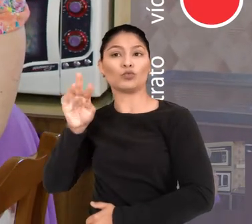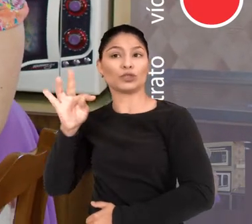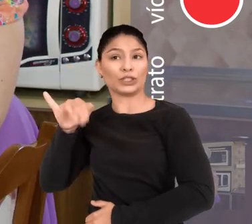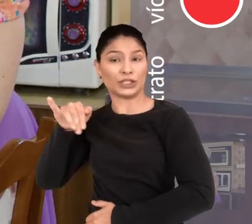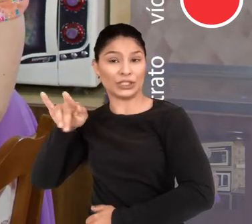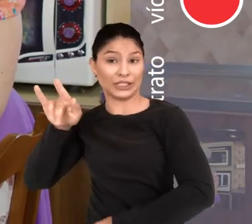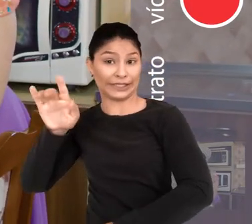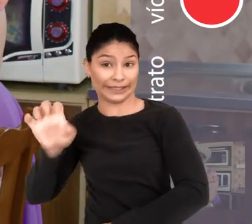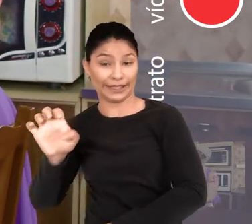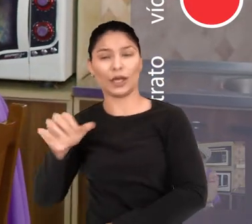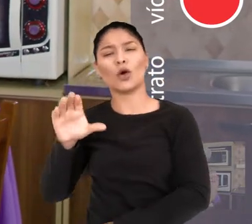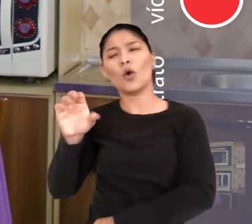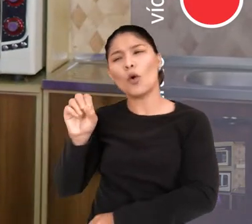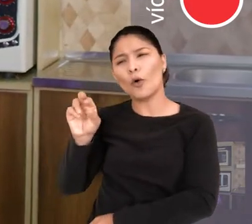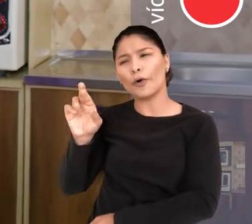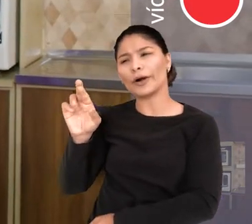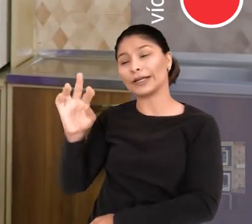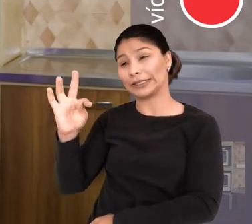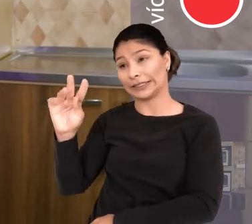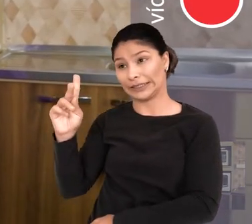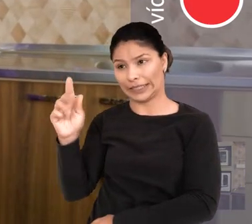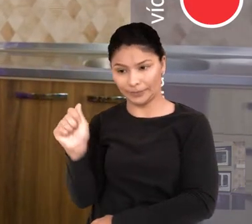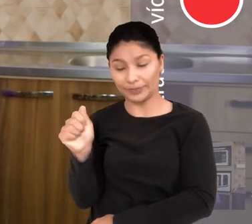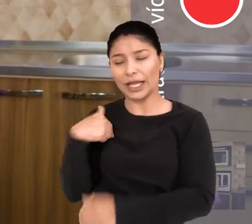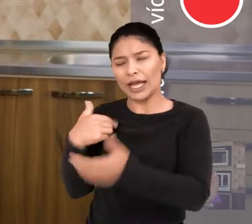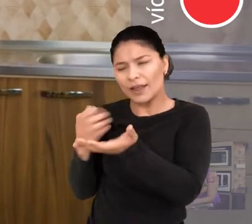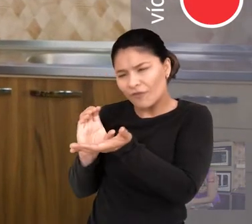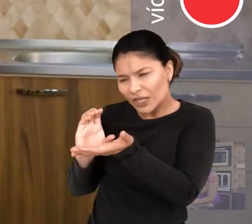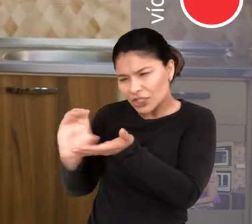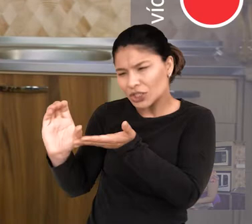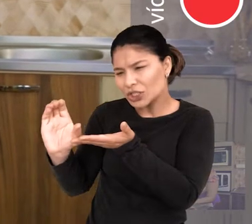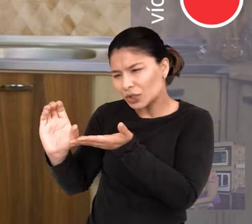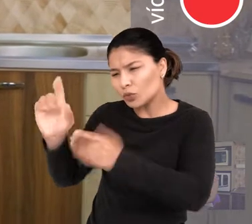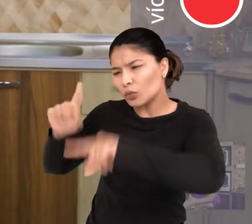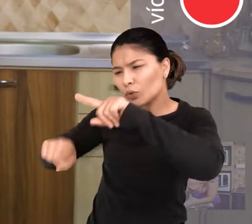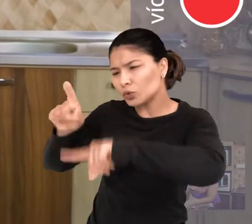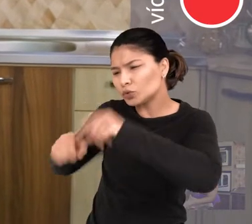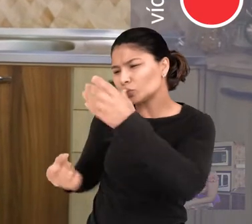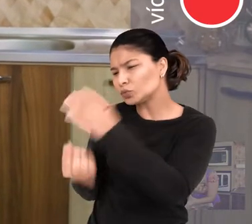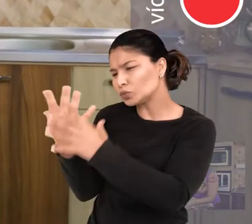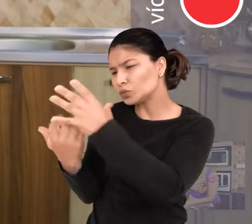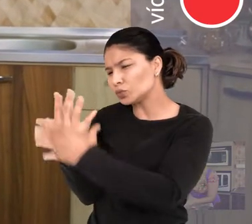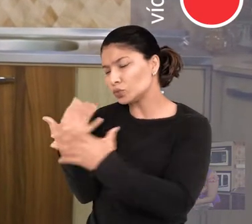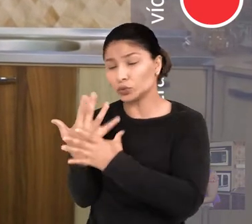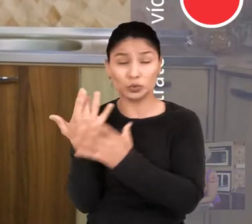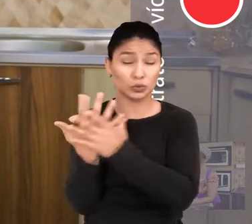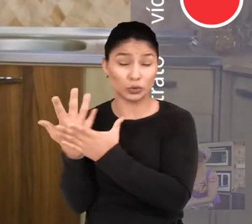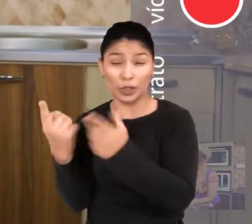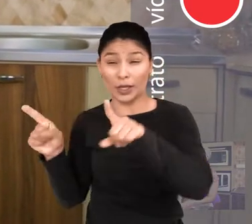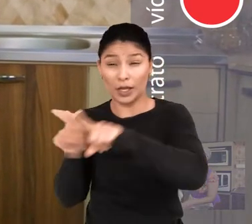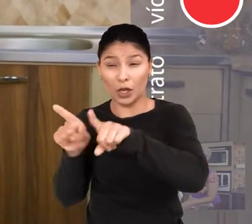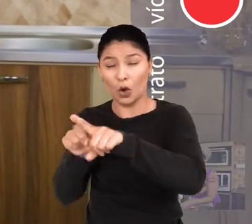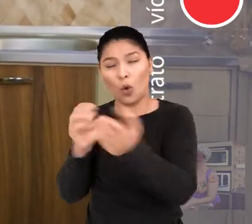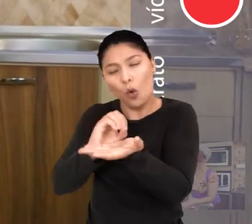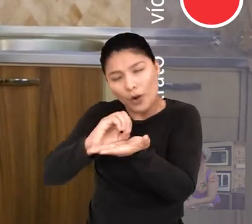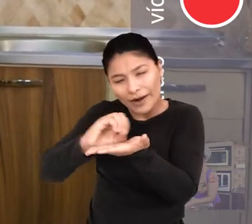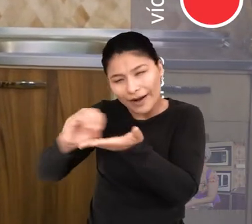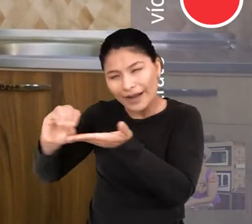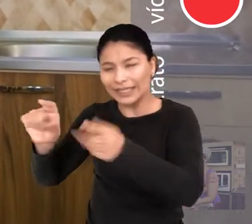Botique da Horta E que está investindo na produção orgânica e na